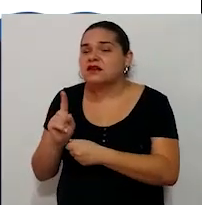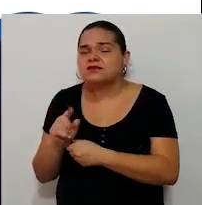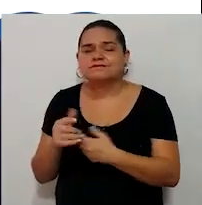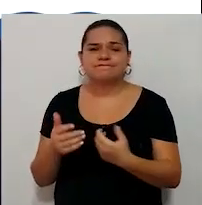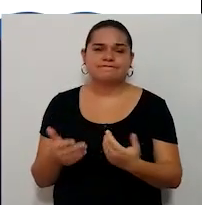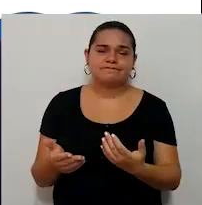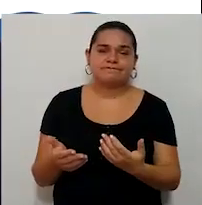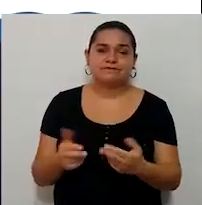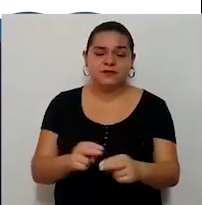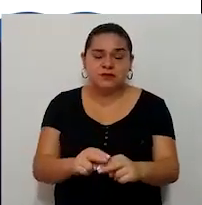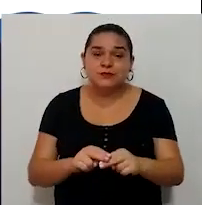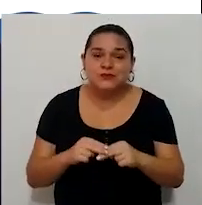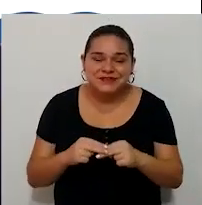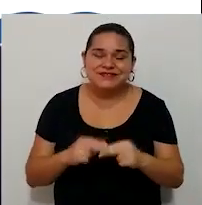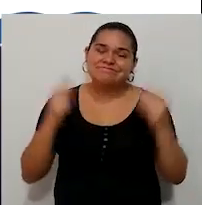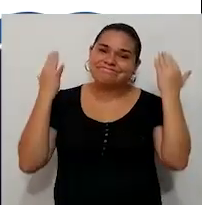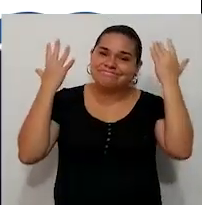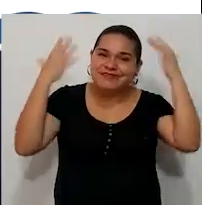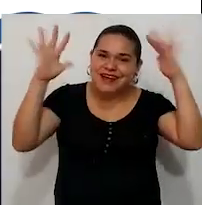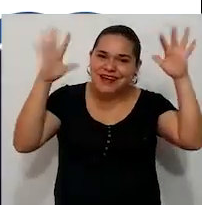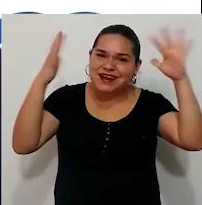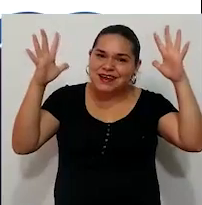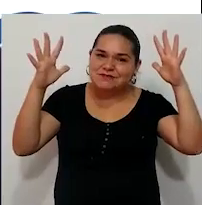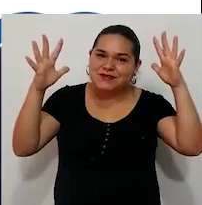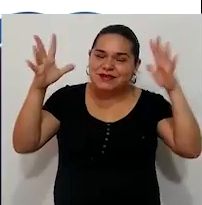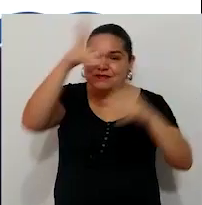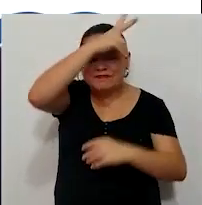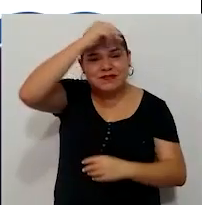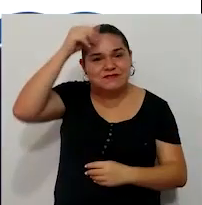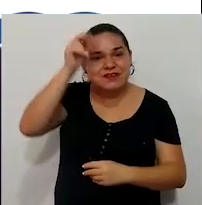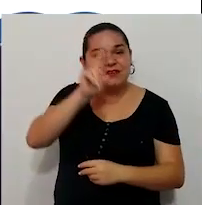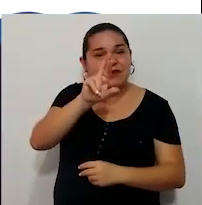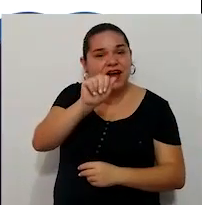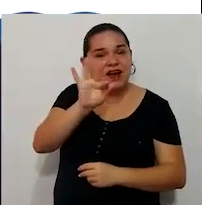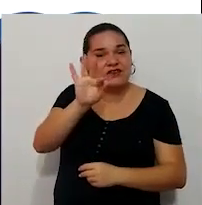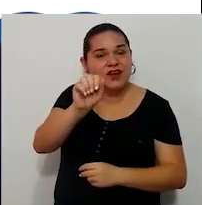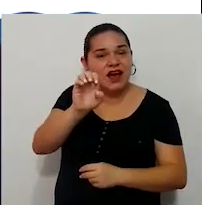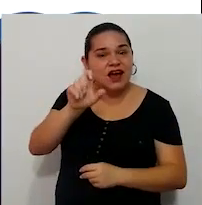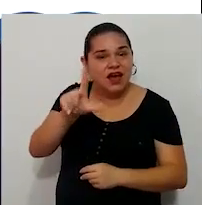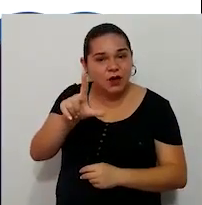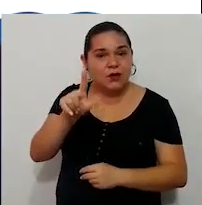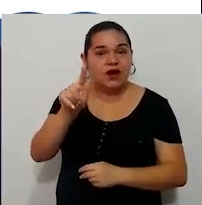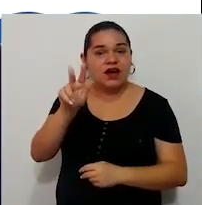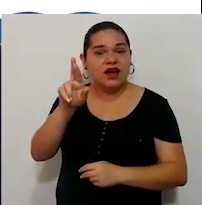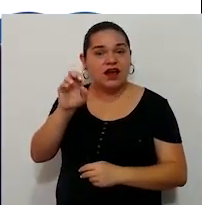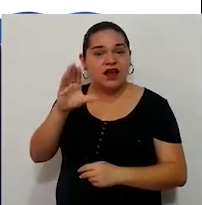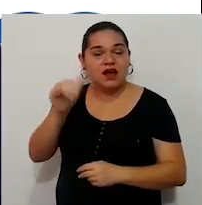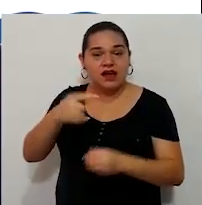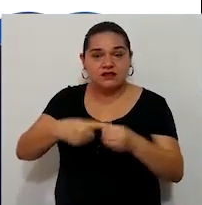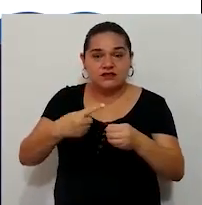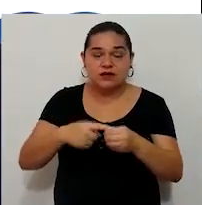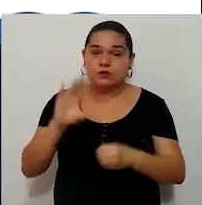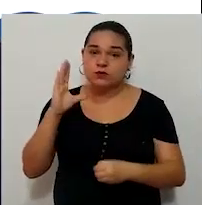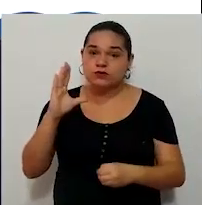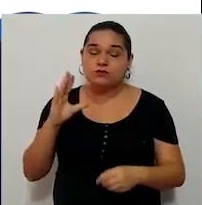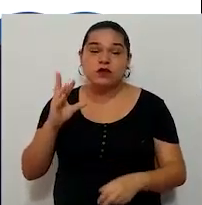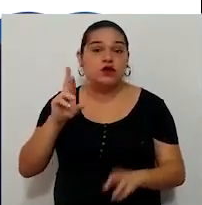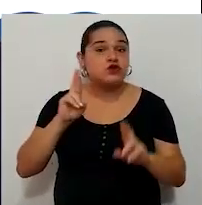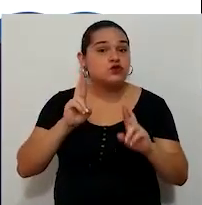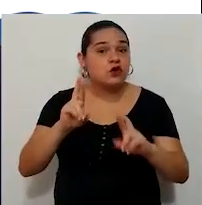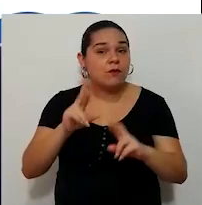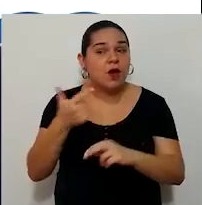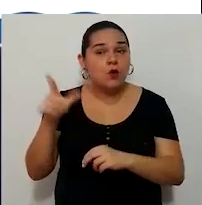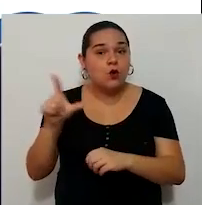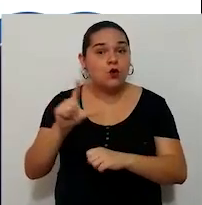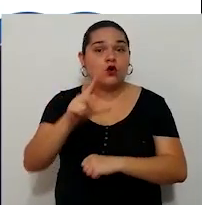isso, parabéns ao prefeito Rafael Greca. Esperamos que essa iniciativa outros